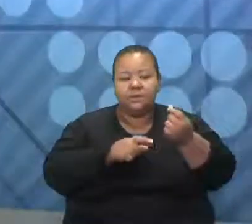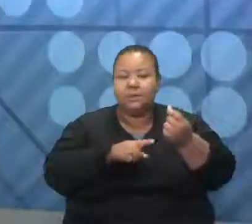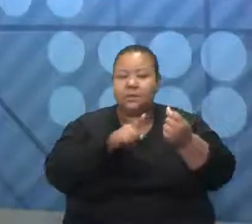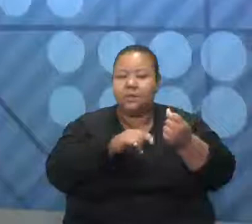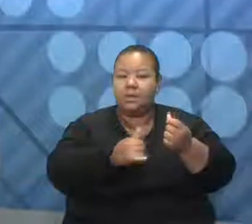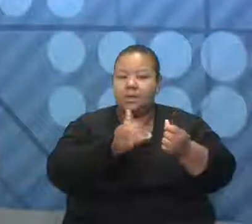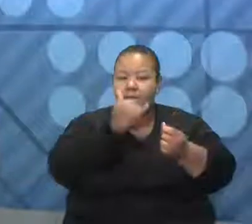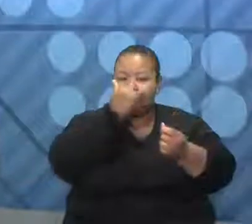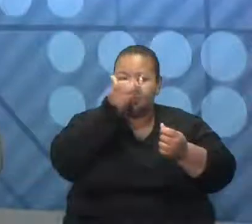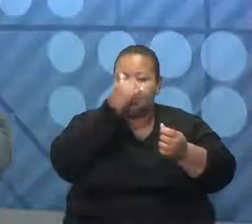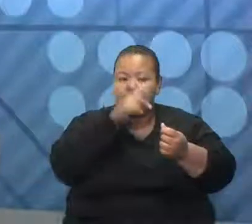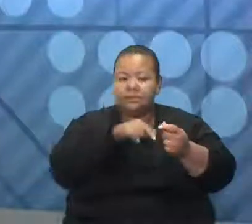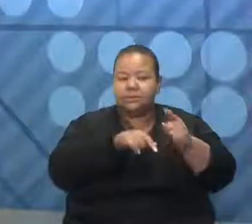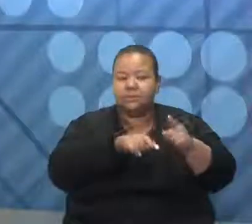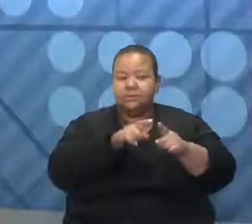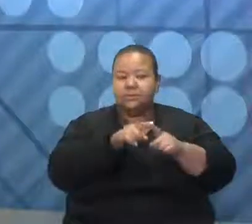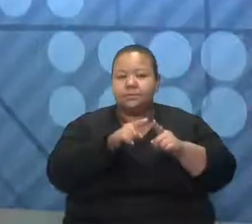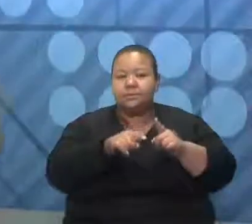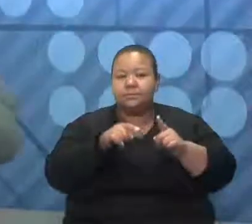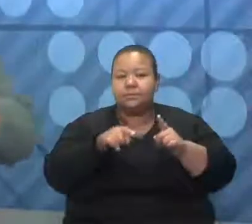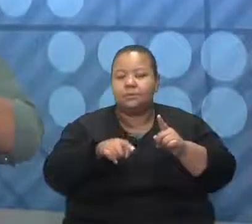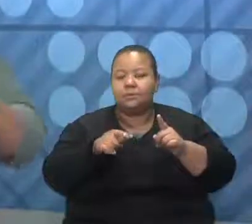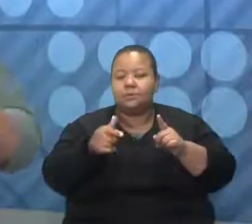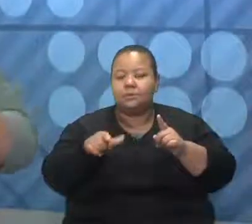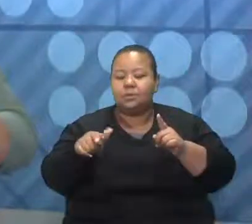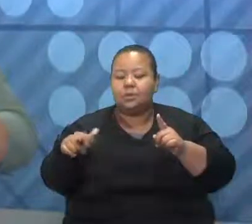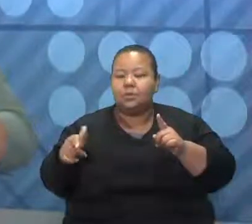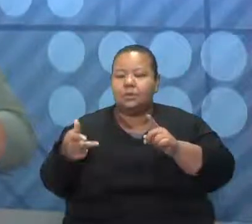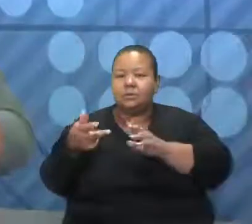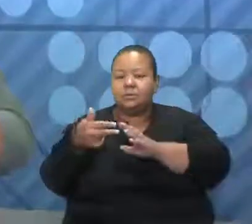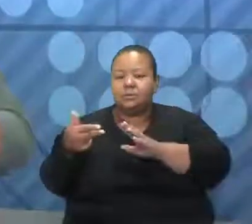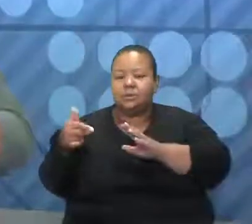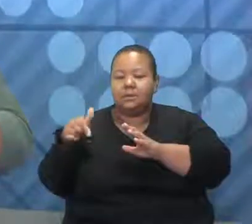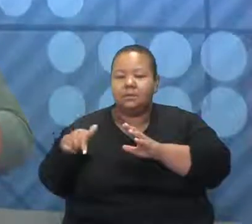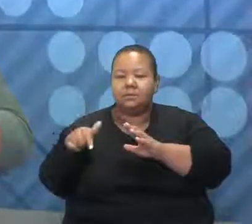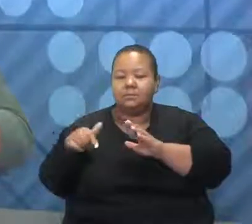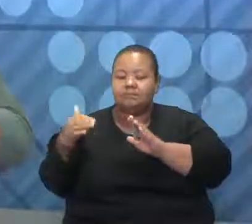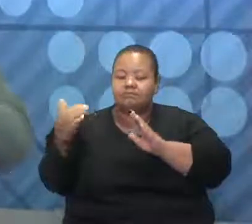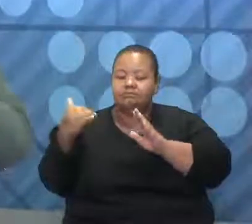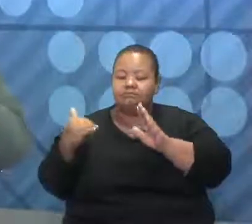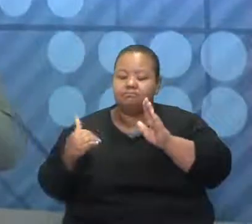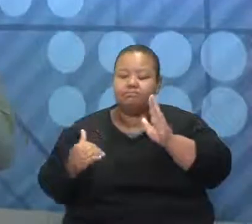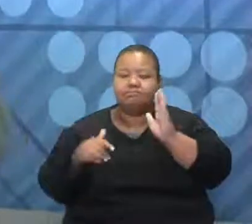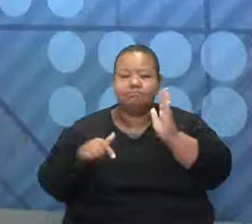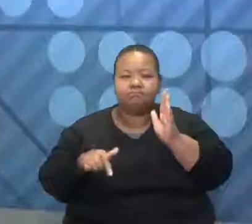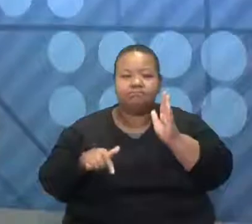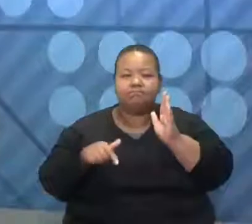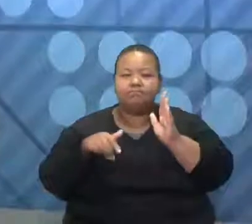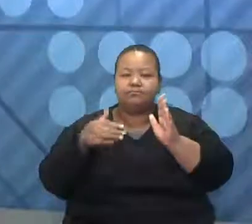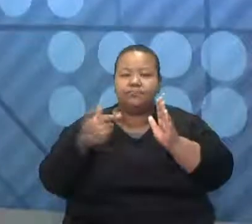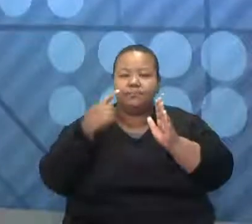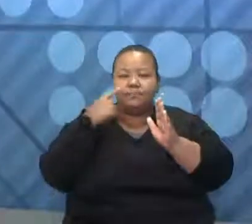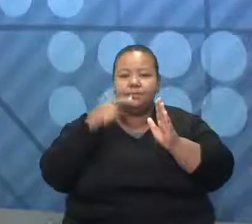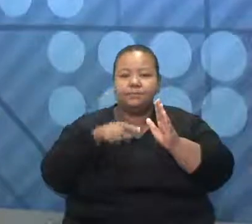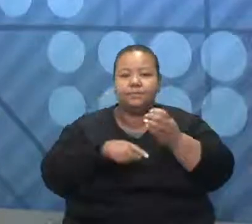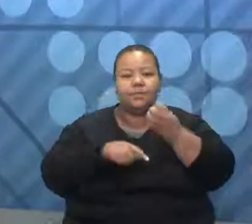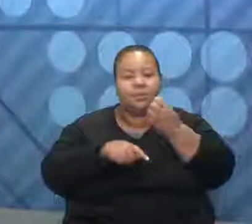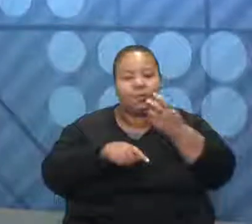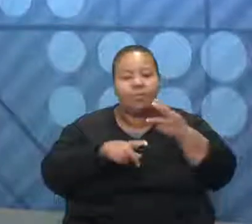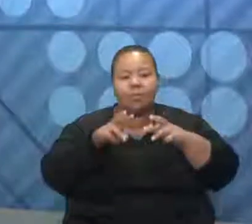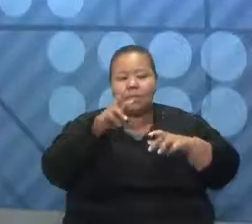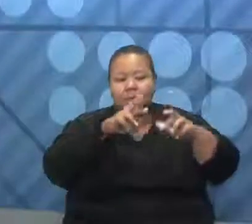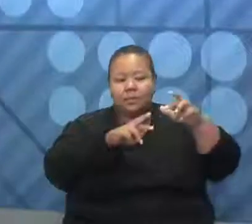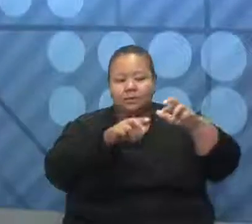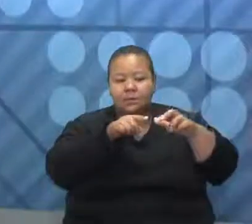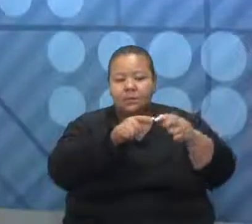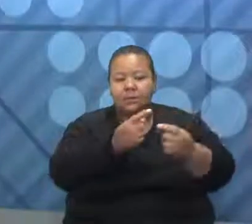consequência, se ele está aqui como consequência e eu tenho outras variáveis aqui embaixo, então seria interessante, eu analiso ele de